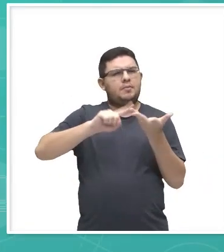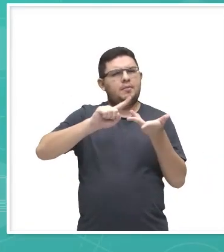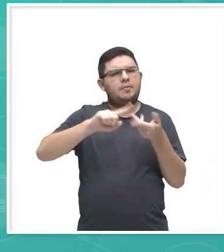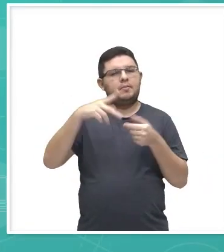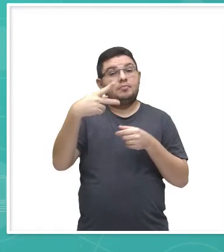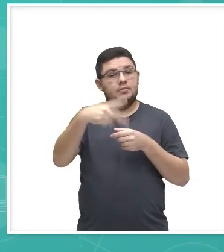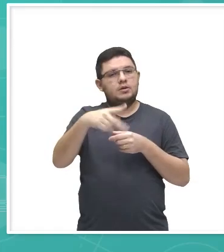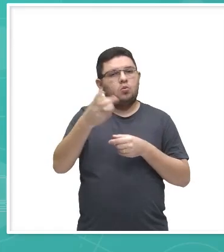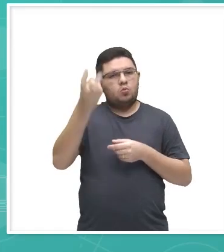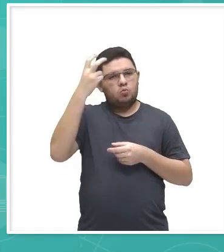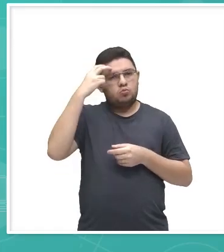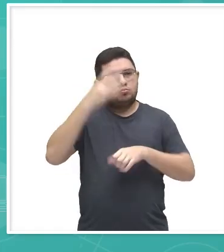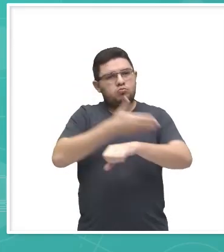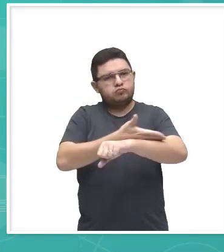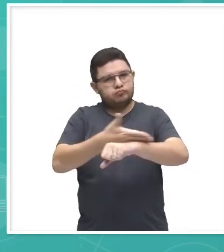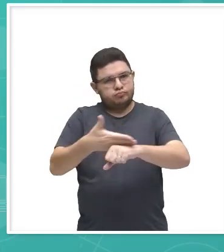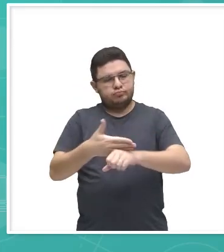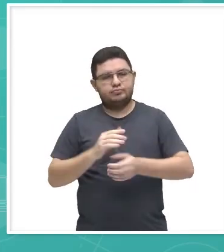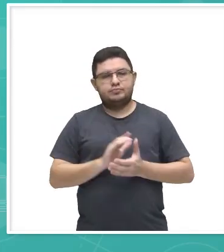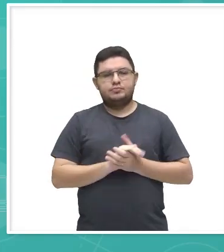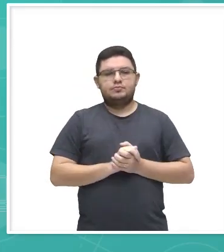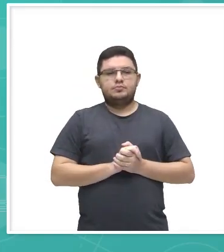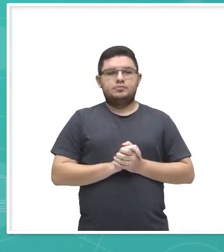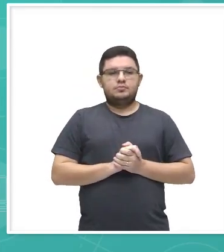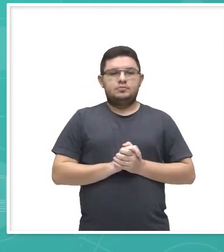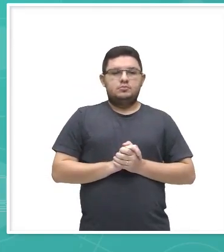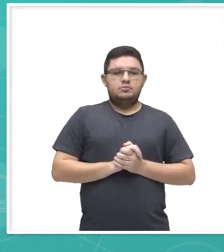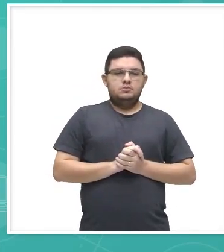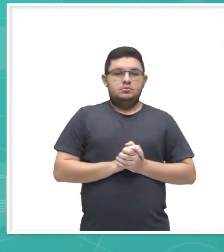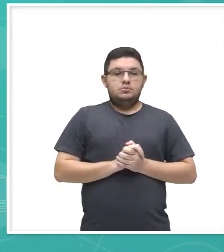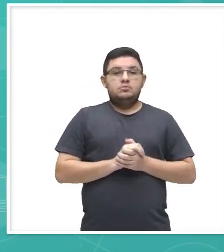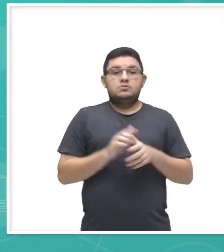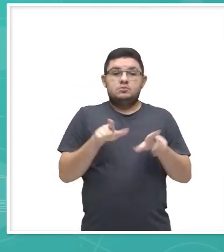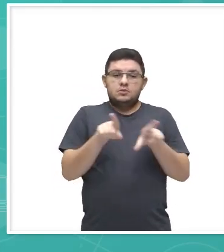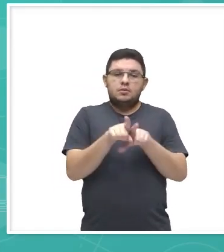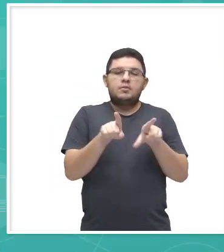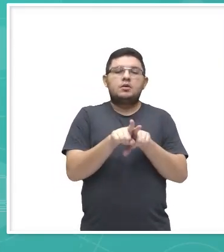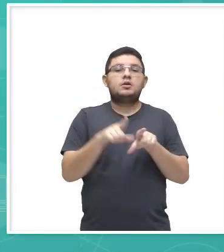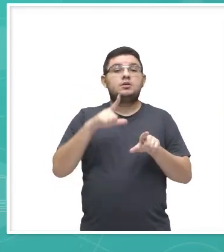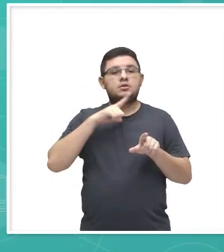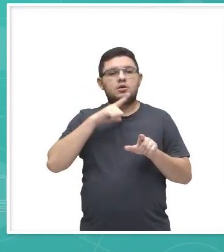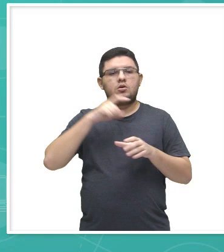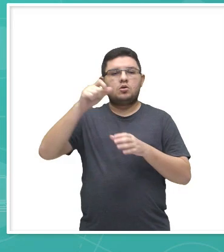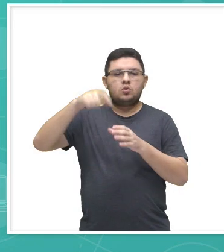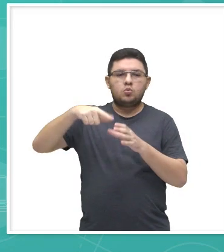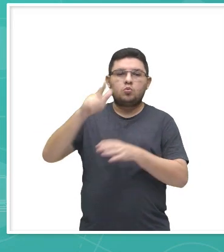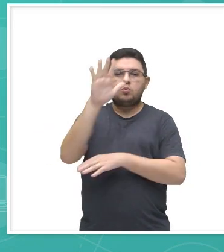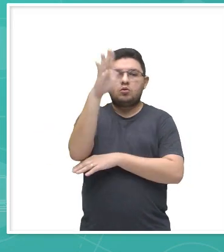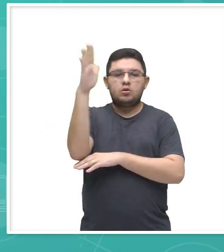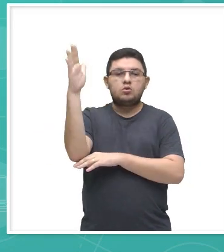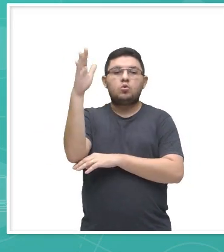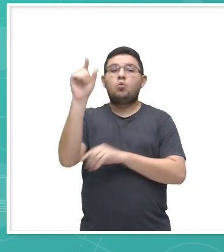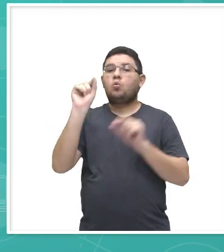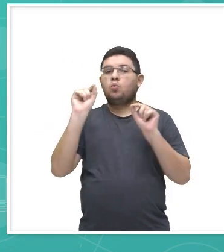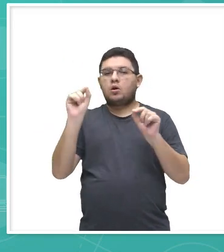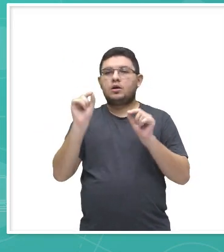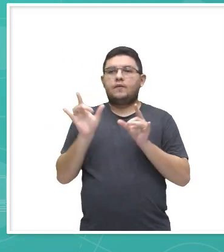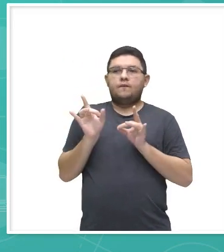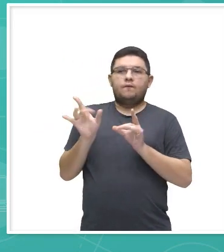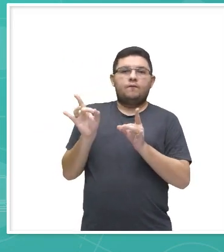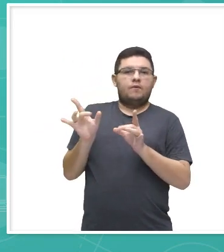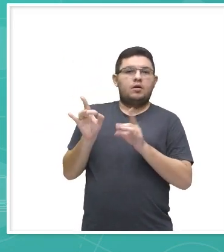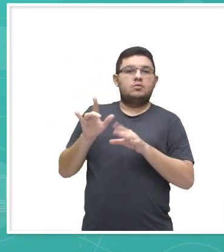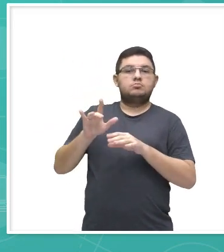aí a permacultura. Aí nós temos a agricultura de exportação e a agricultura de importação, né? A gente viu aí um pouco